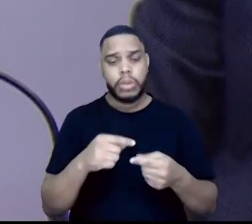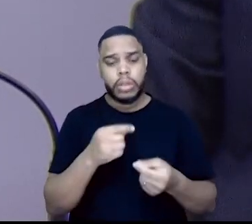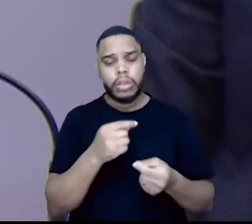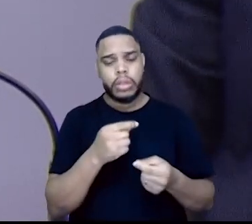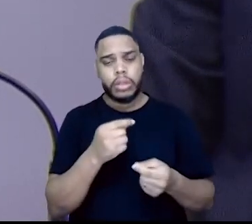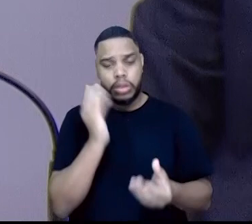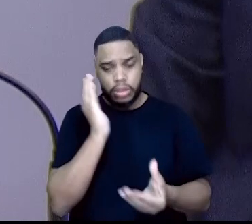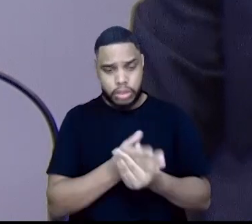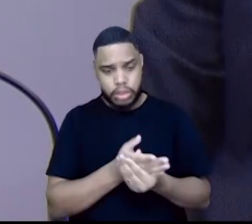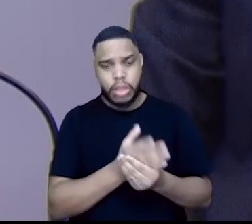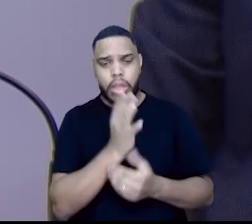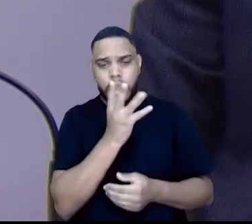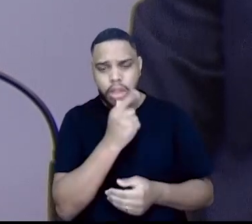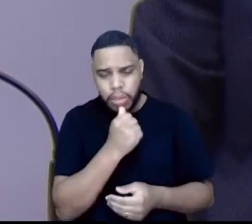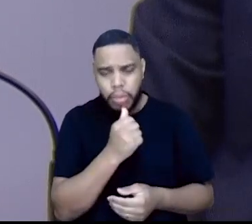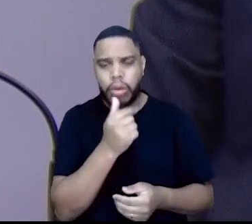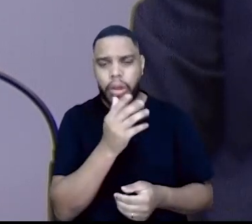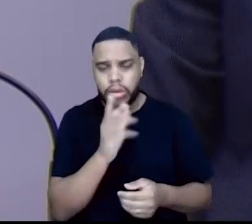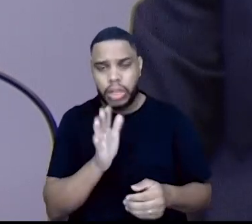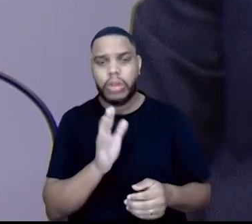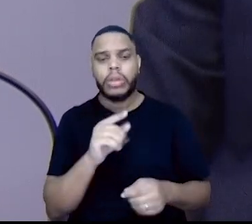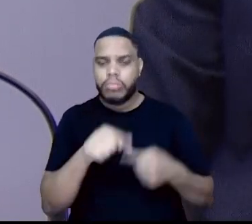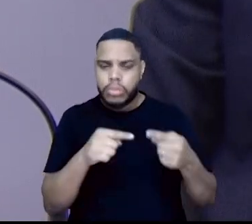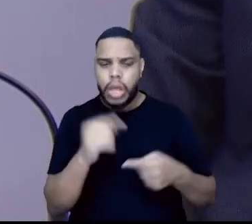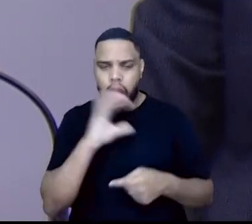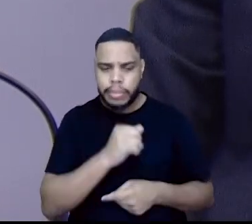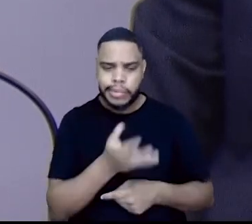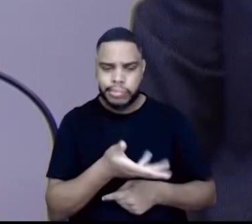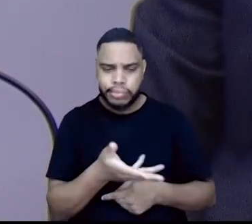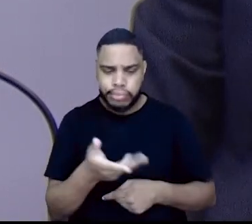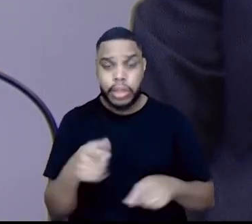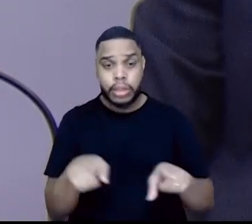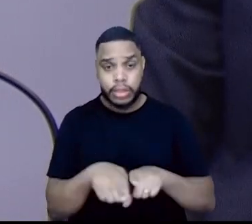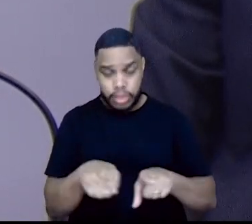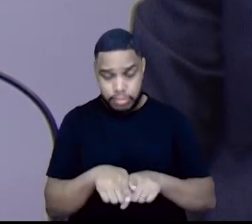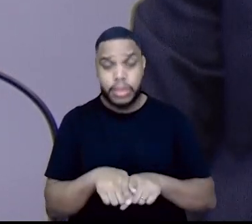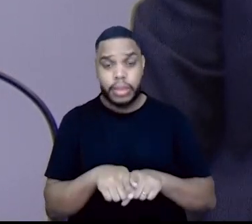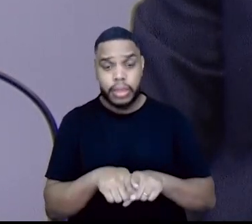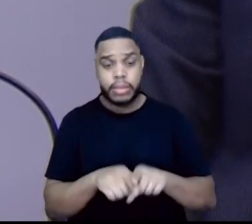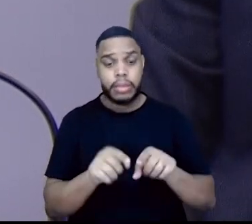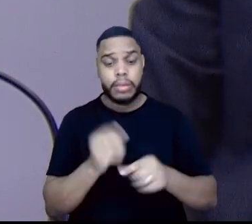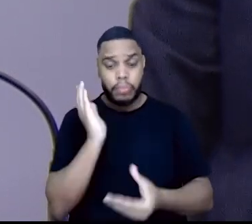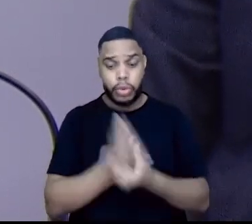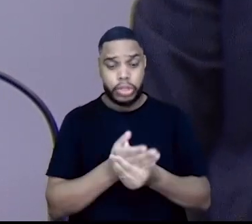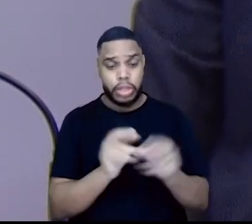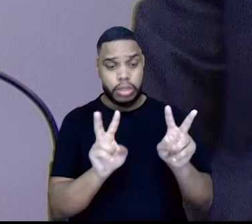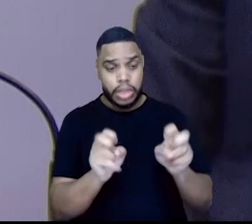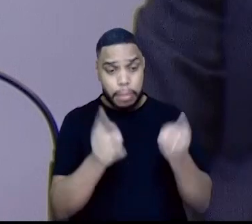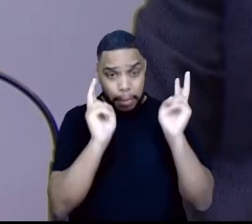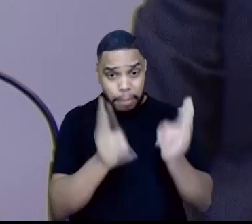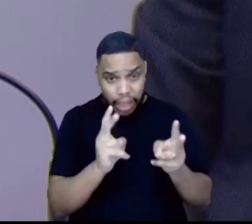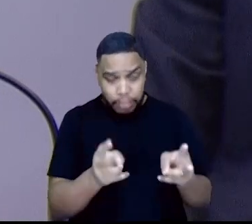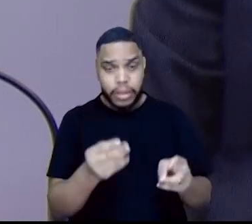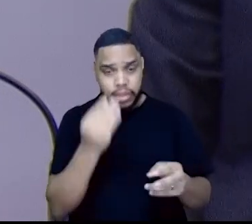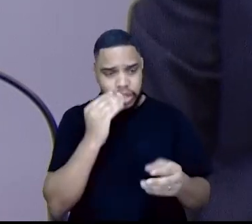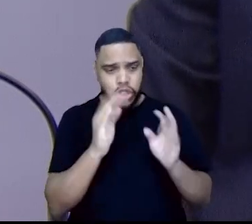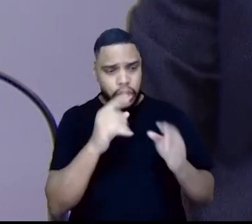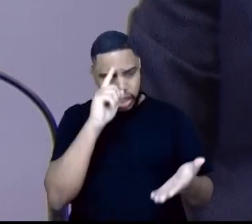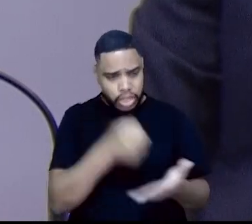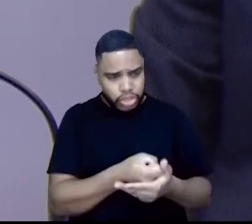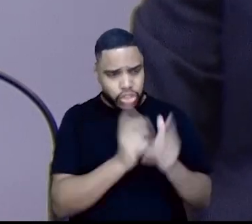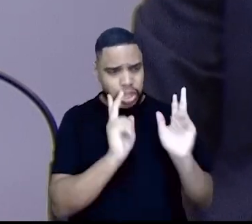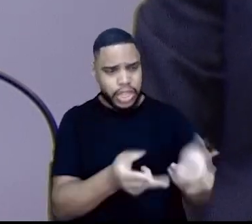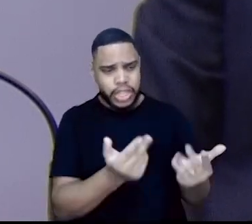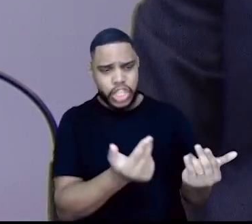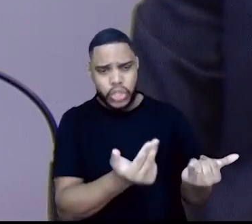jurisdicional repetitiva de ambos os tribunais, pela identificação célere e eficiente de questões jurídicas para a submissão